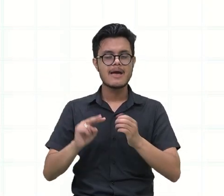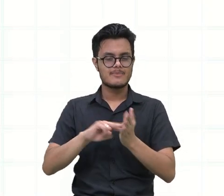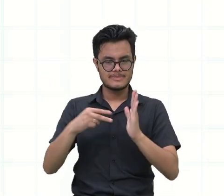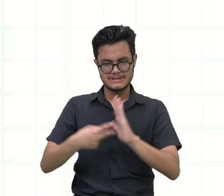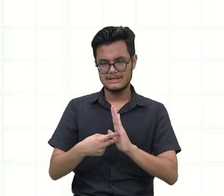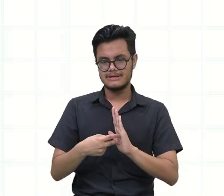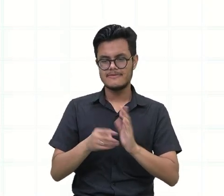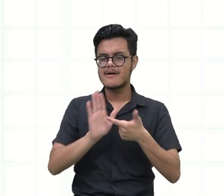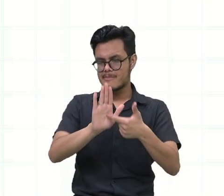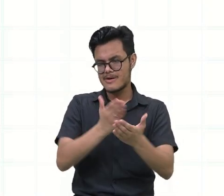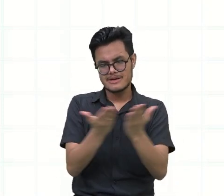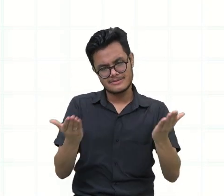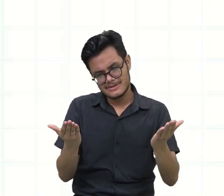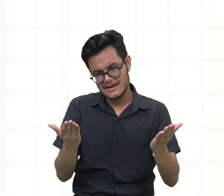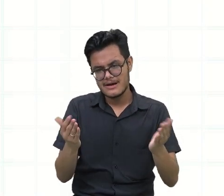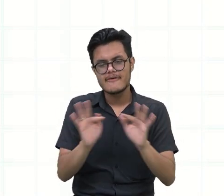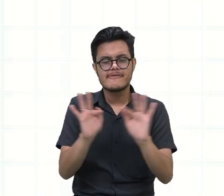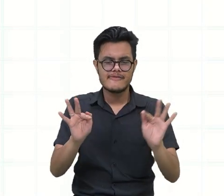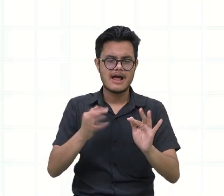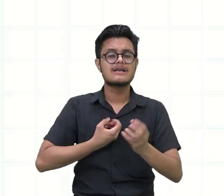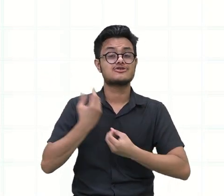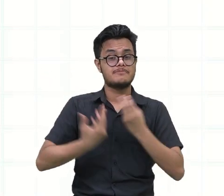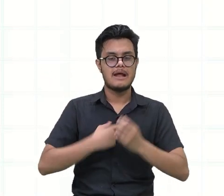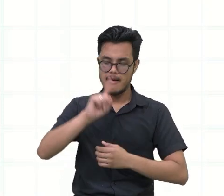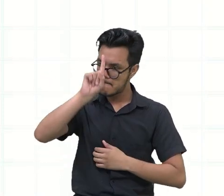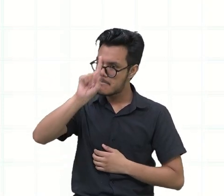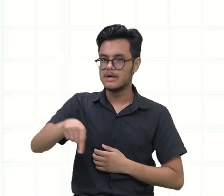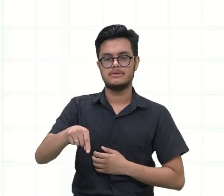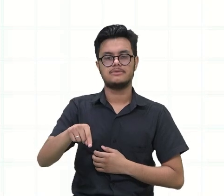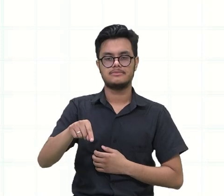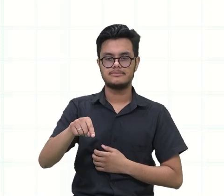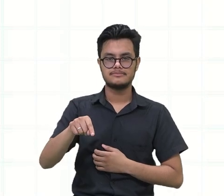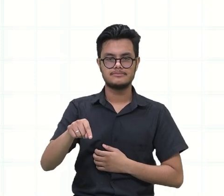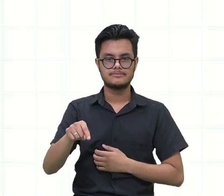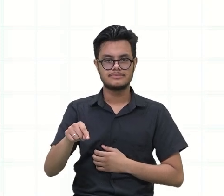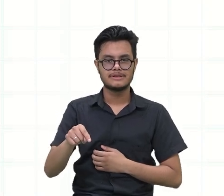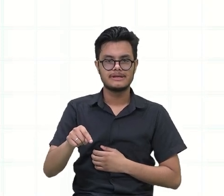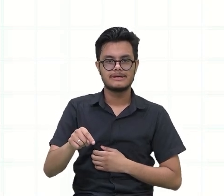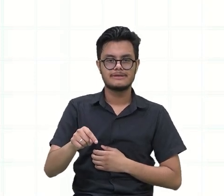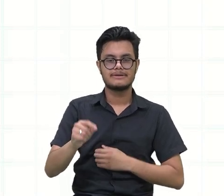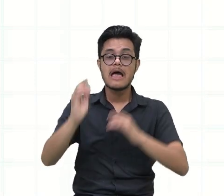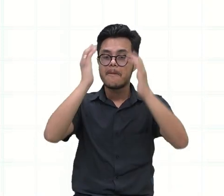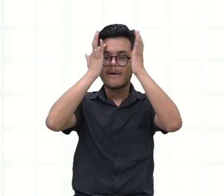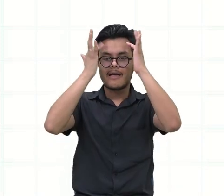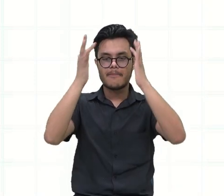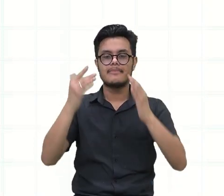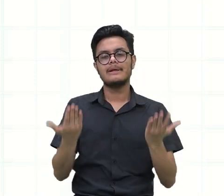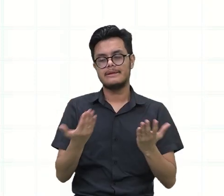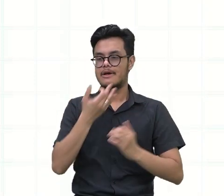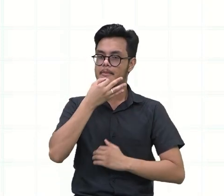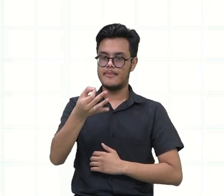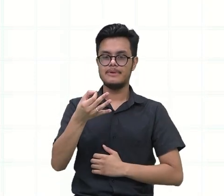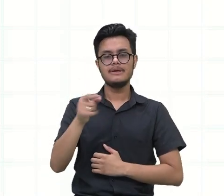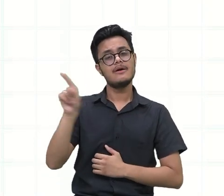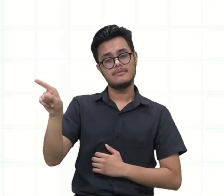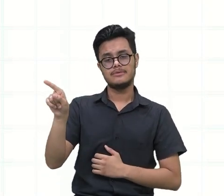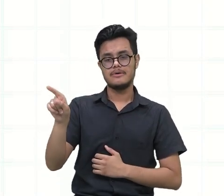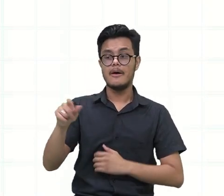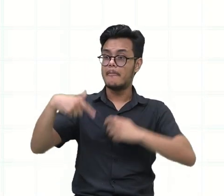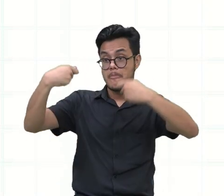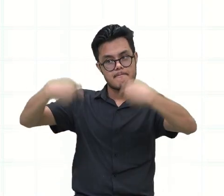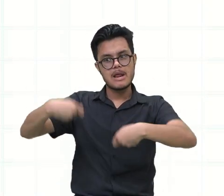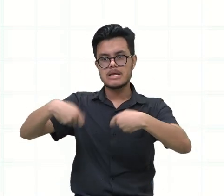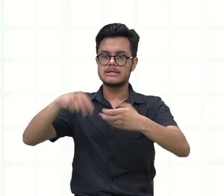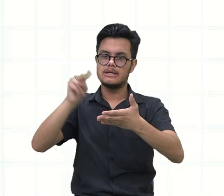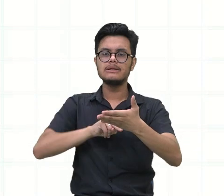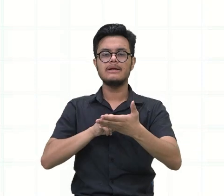vai mostrar, vai expressar essa ideia, essa sugestão, né, que uma pessoa pode dar para outra,